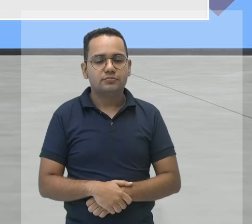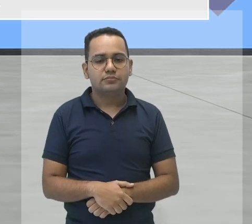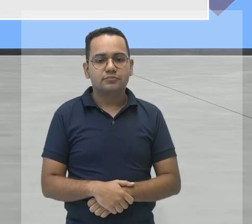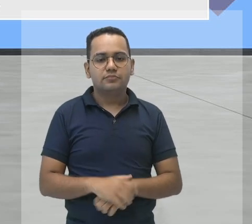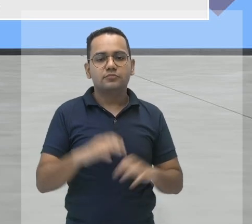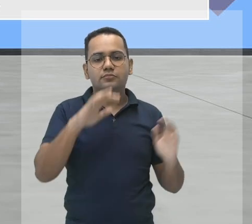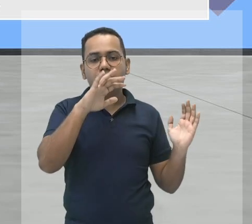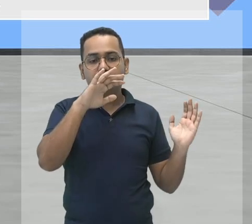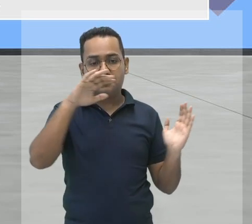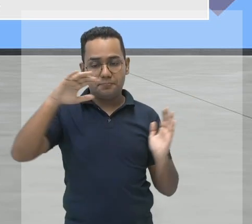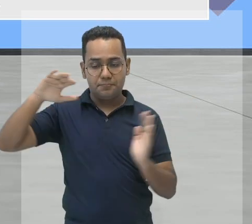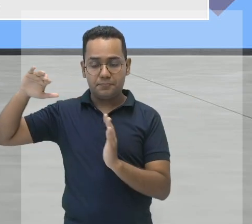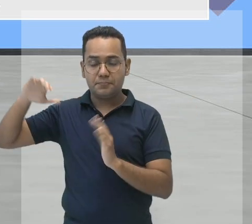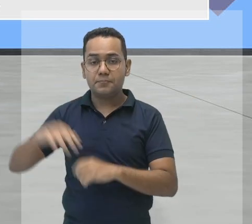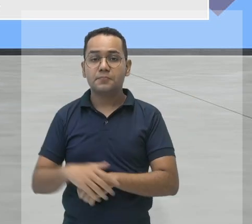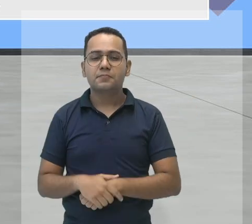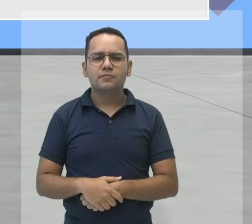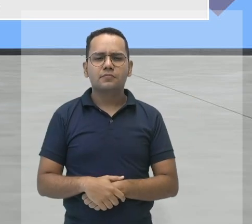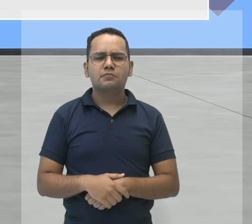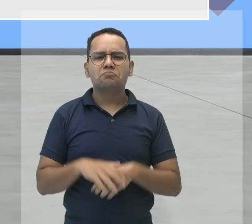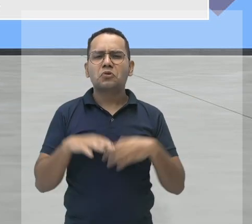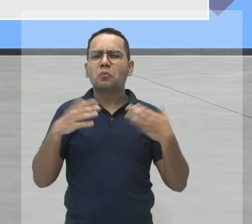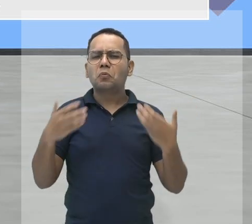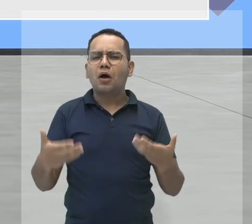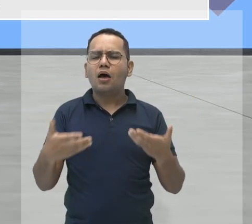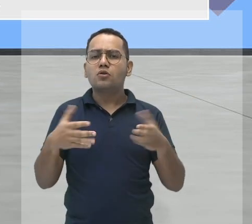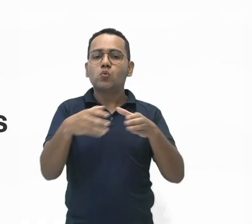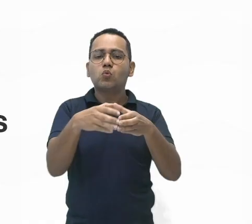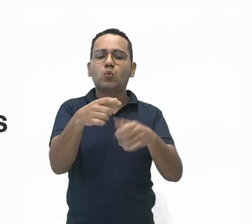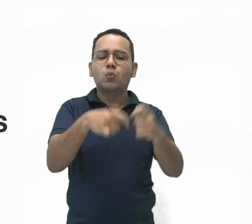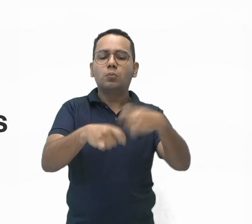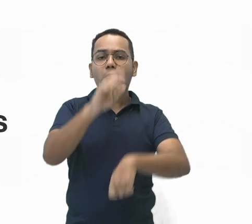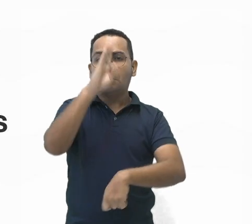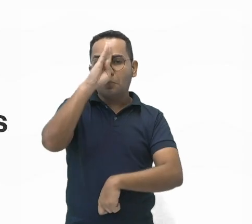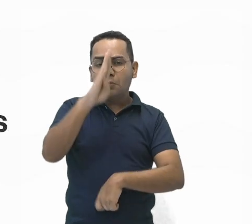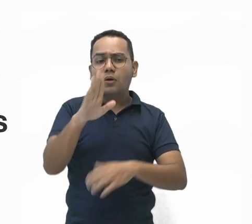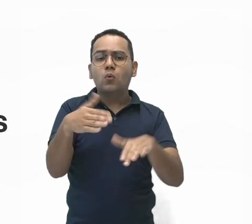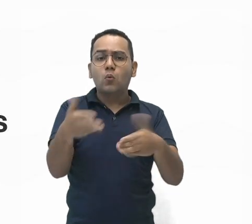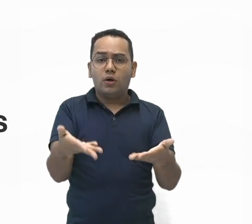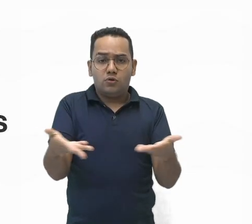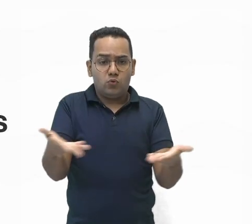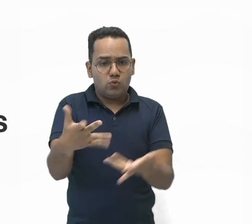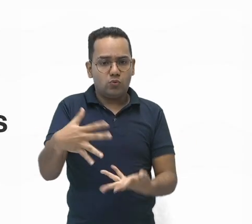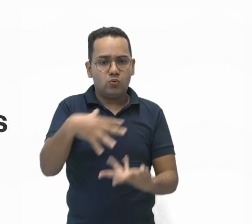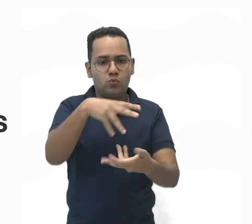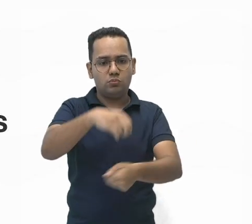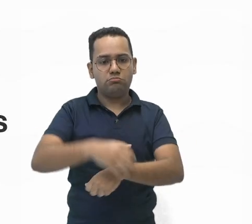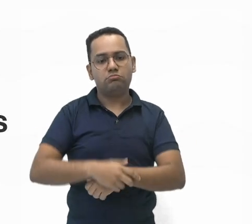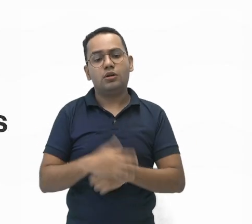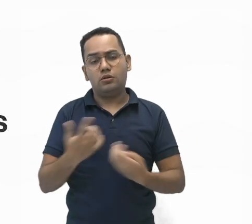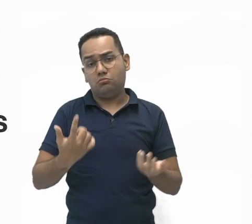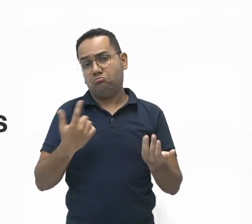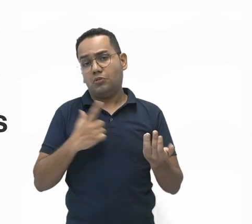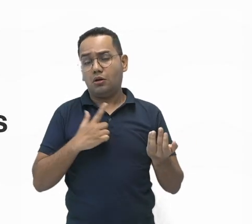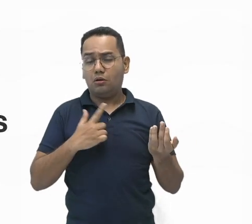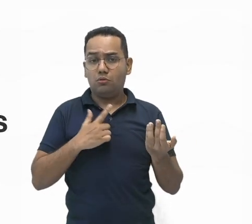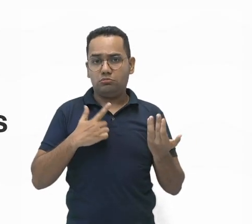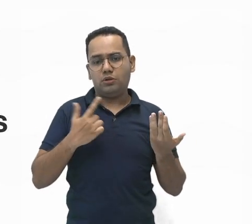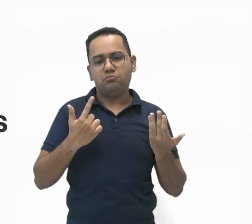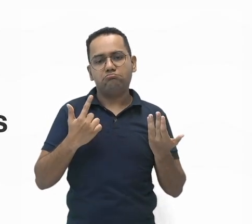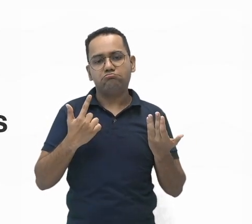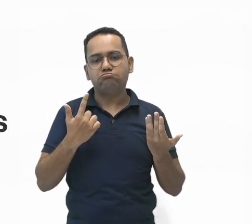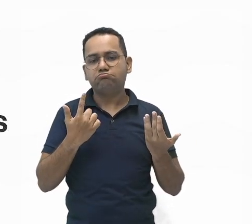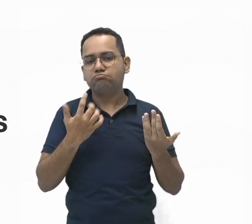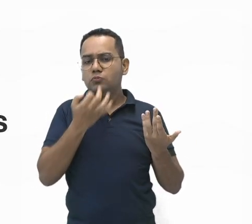econômicos existentes no contexto atual? Vamos lá. Olha, eu trouxe aqui para vocês os blocos econômicos